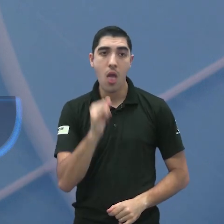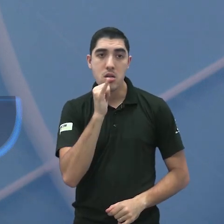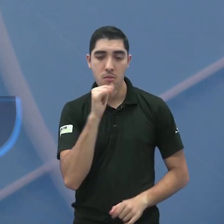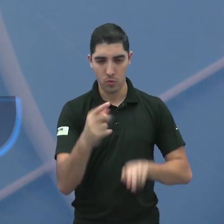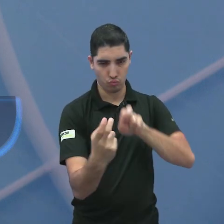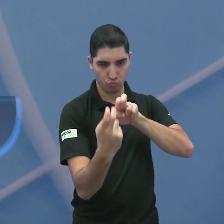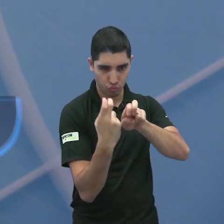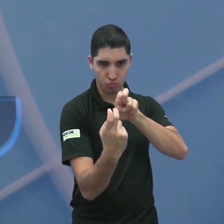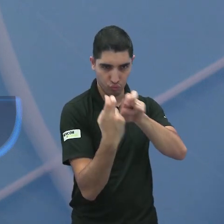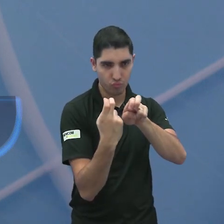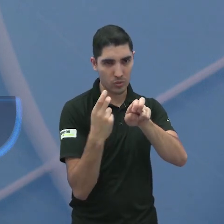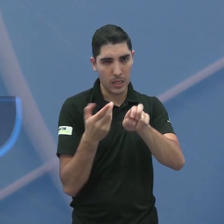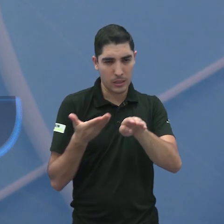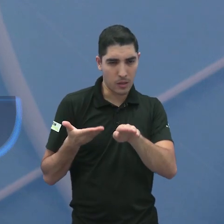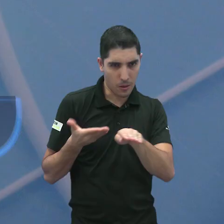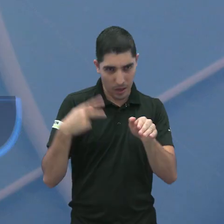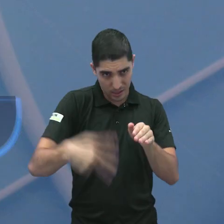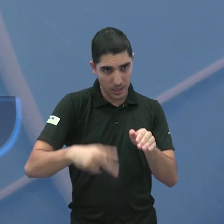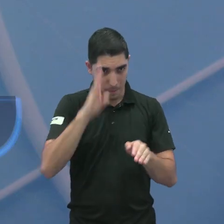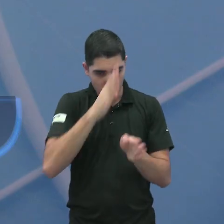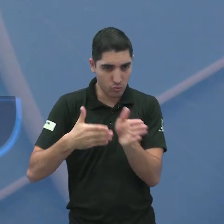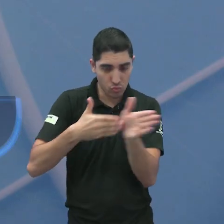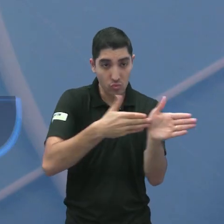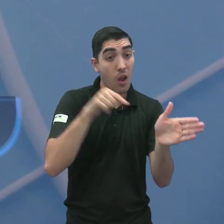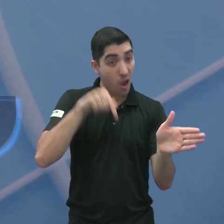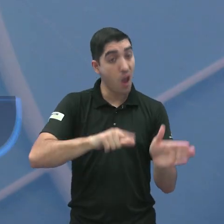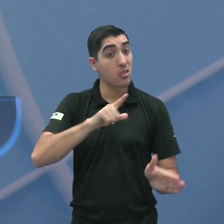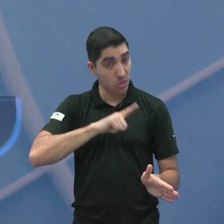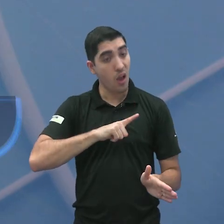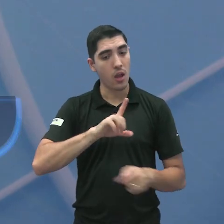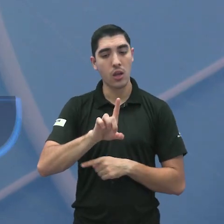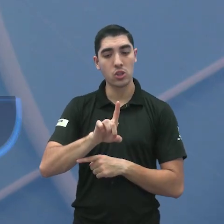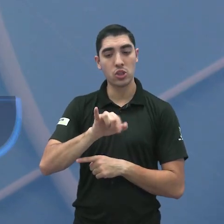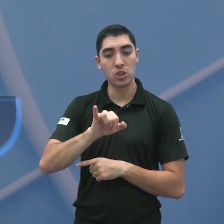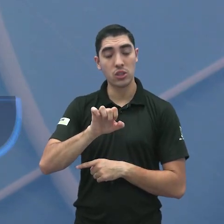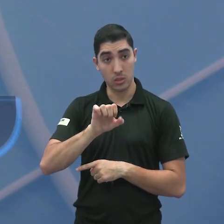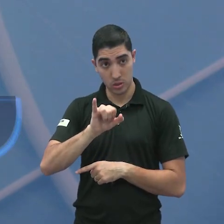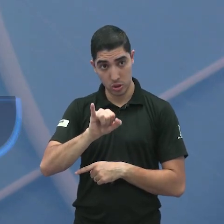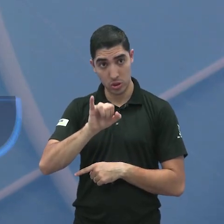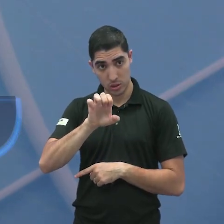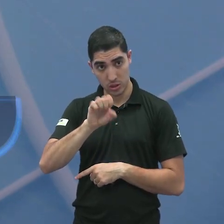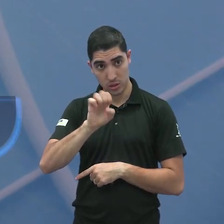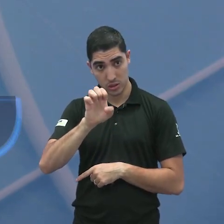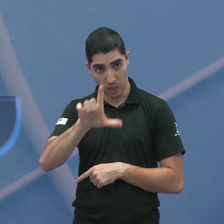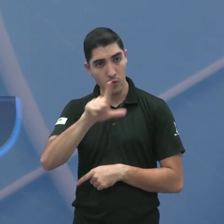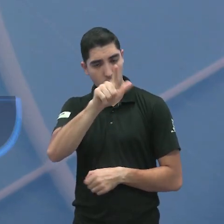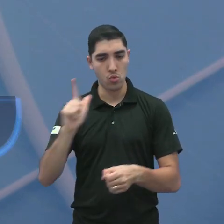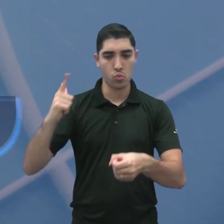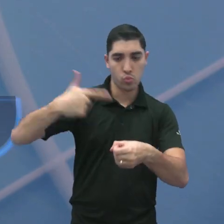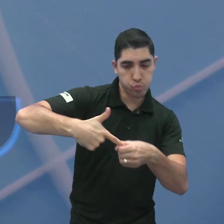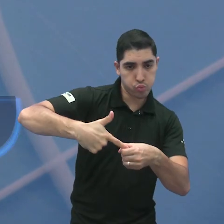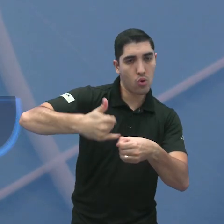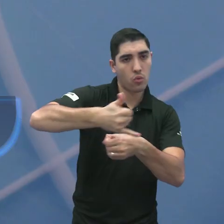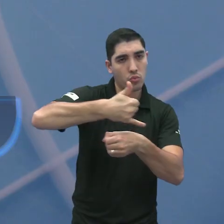os vagões na ferrovia de carga do Brasil são eletrodiesel, né? Elas são híbridas. Né? Você abastece com diesel, mas